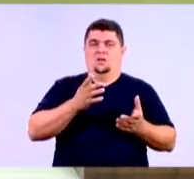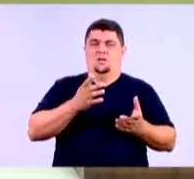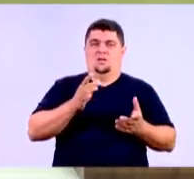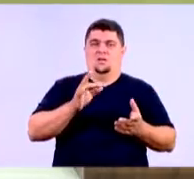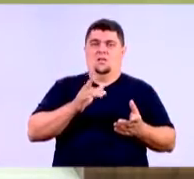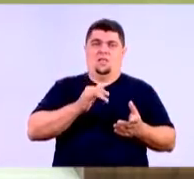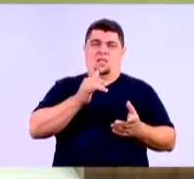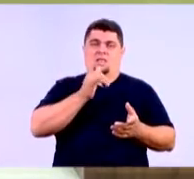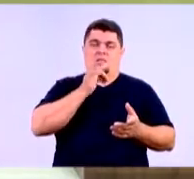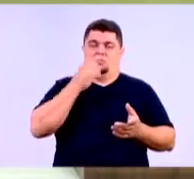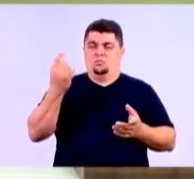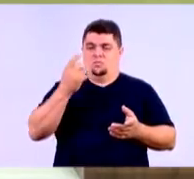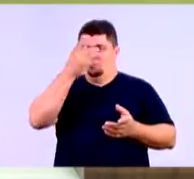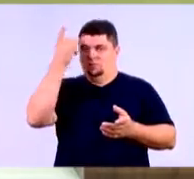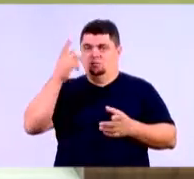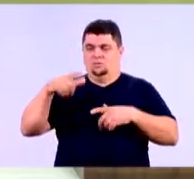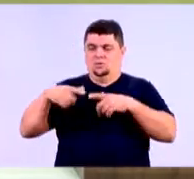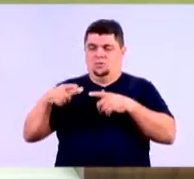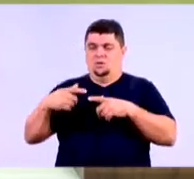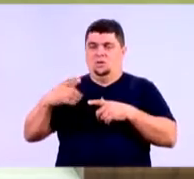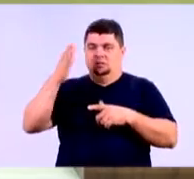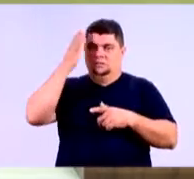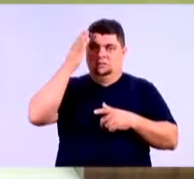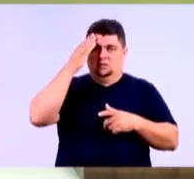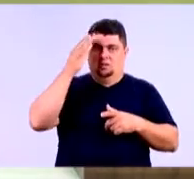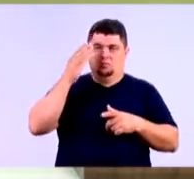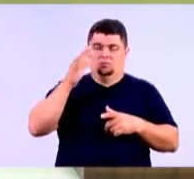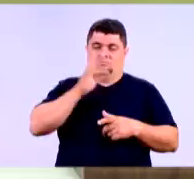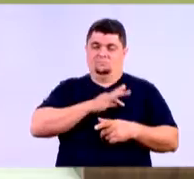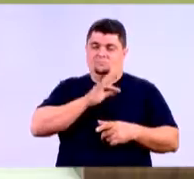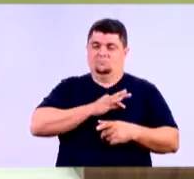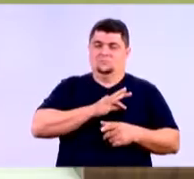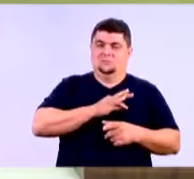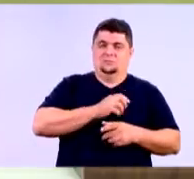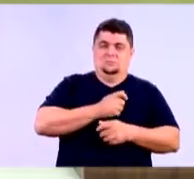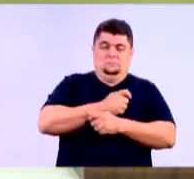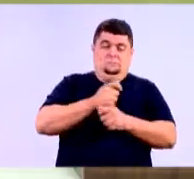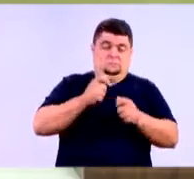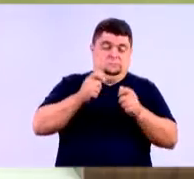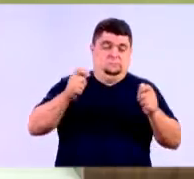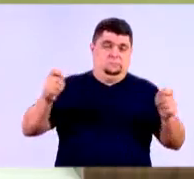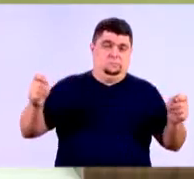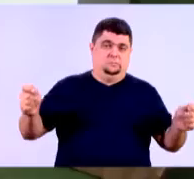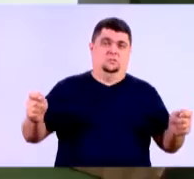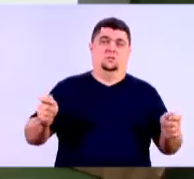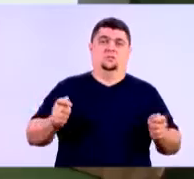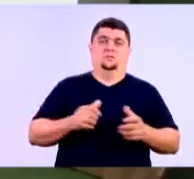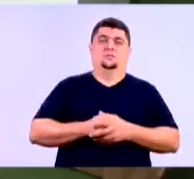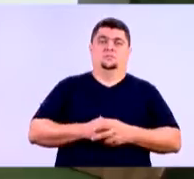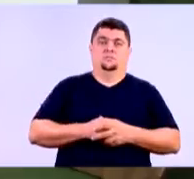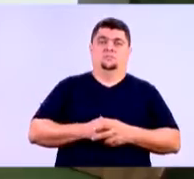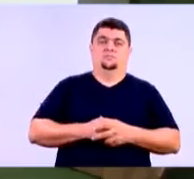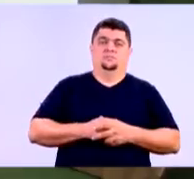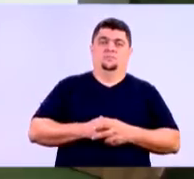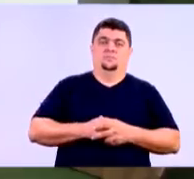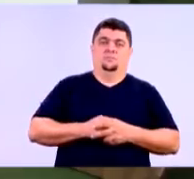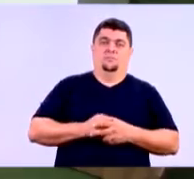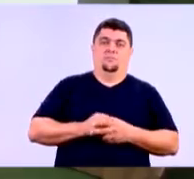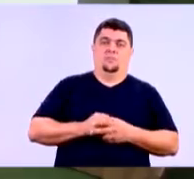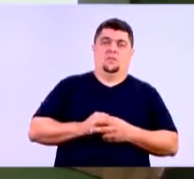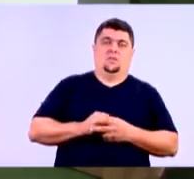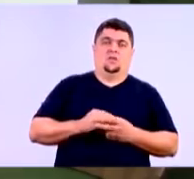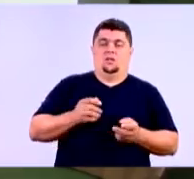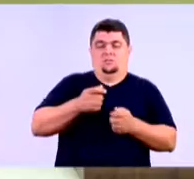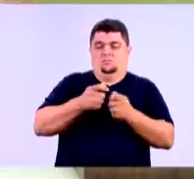uma pessoa trabalha, o cônjuge não trabalha, você sabe que a renda vai ser dividida, né? Vai ser dividida. A renda que ele vai ter que gastar